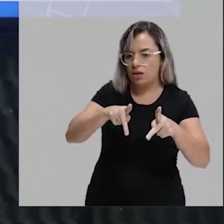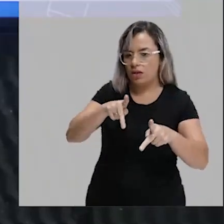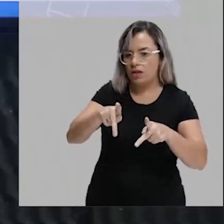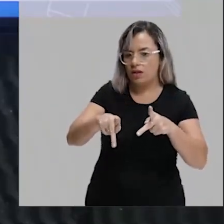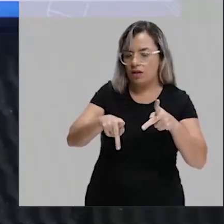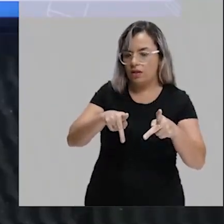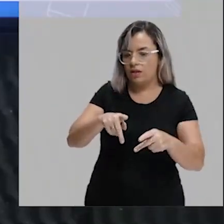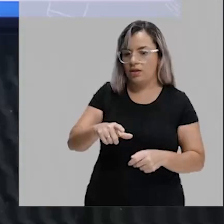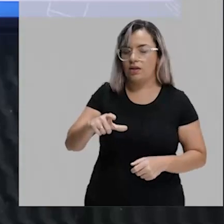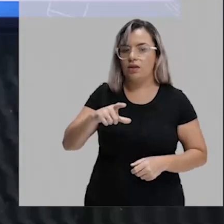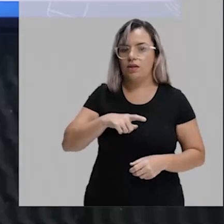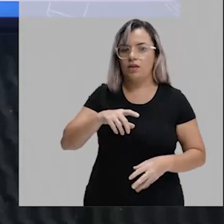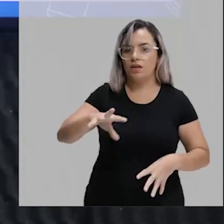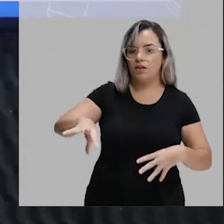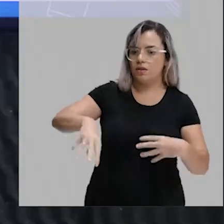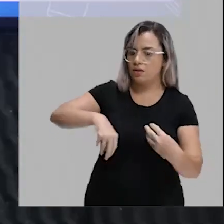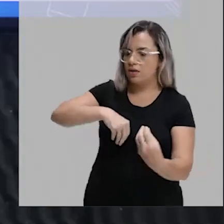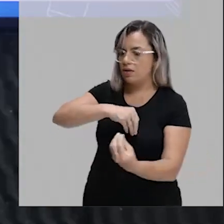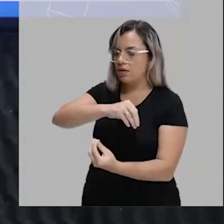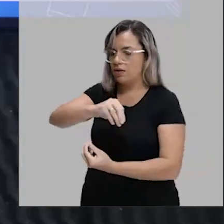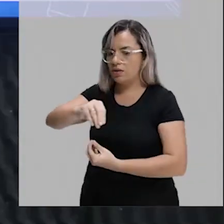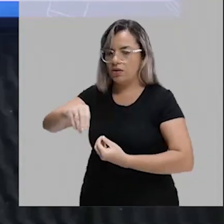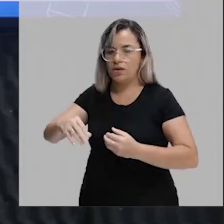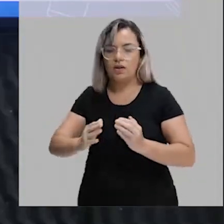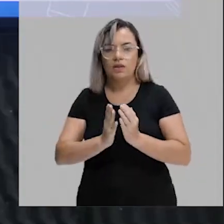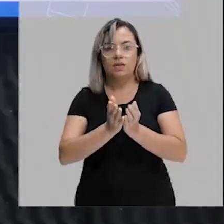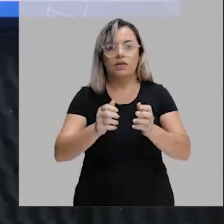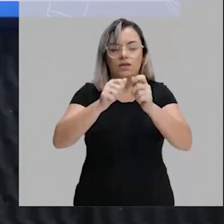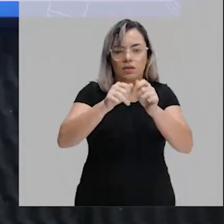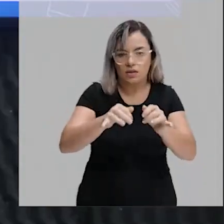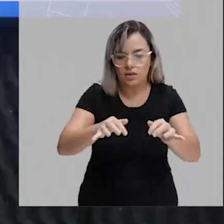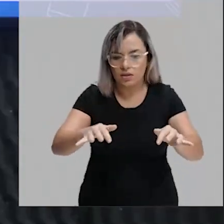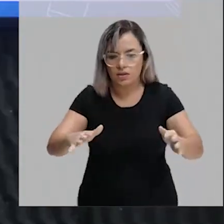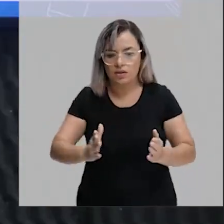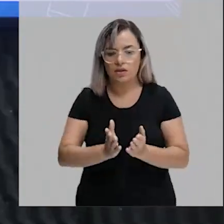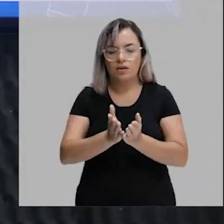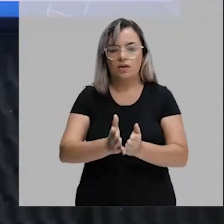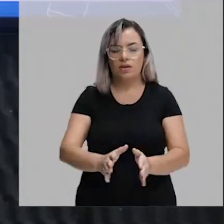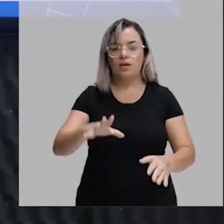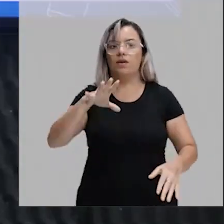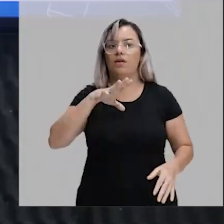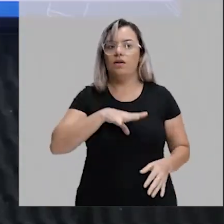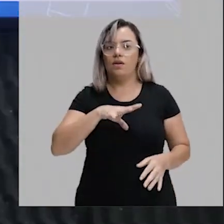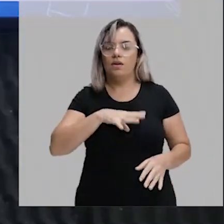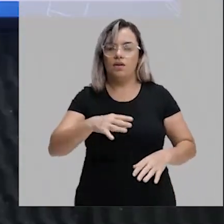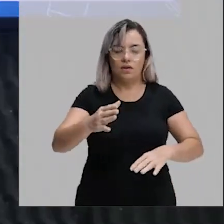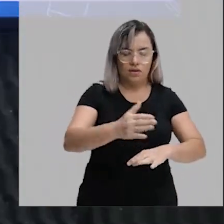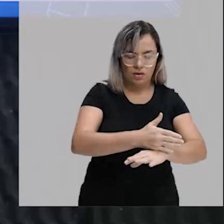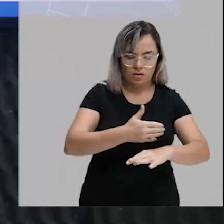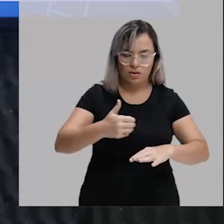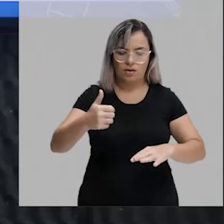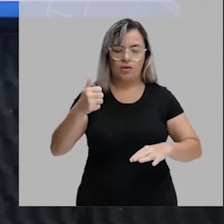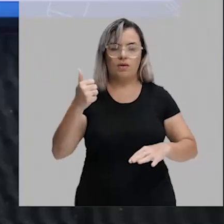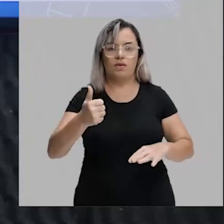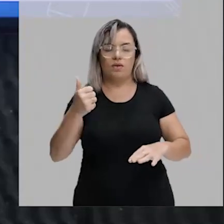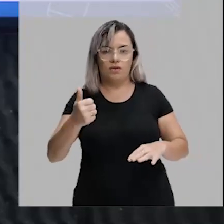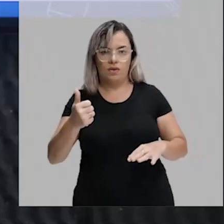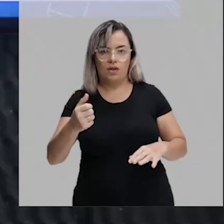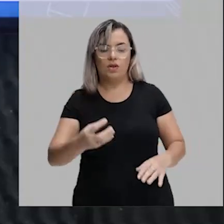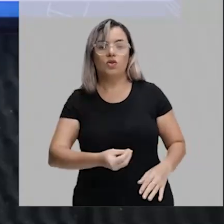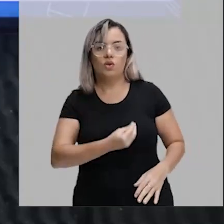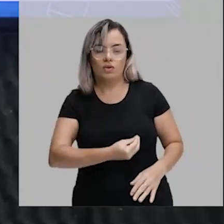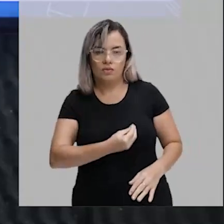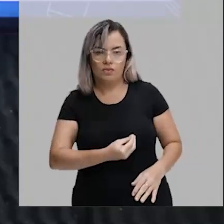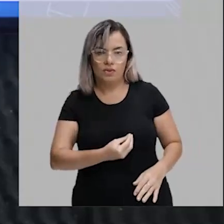envolvendo nas viagens das grandes navegações portuguesas, será uma chance de melhorar até mesmo um pouco mais a sua